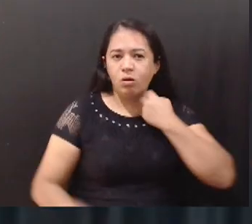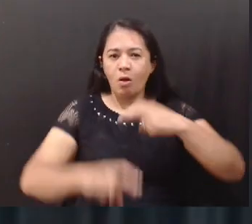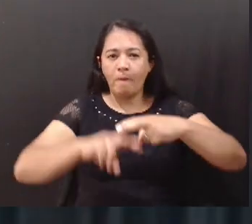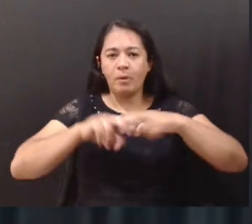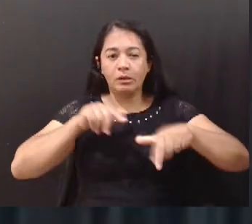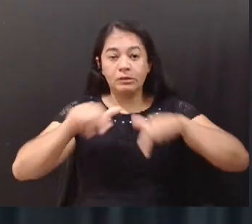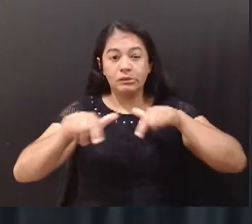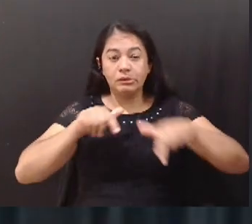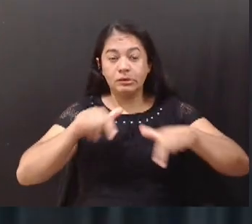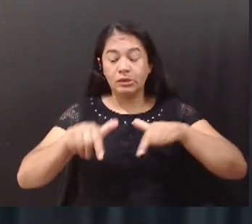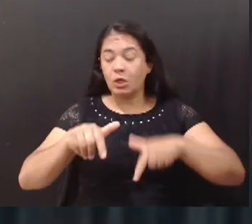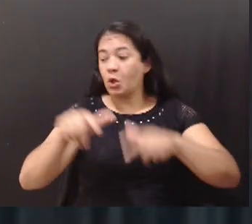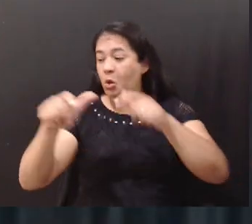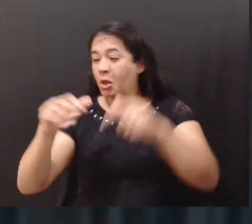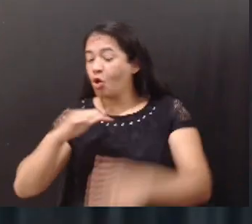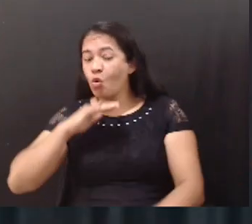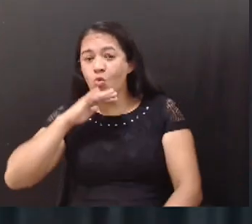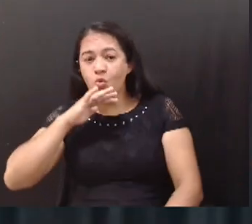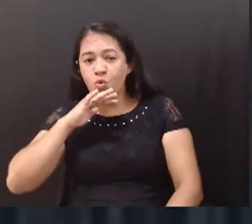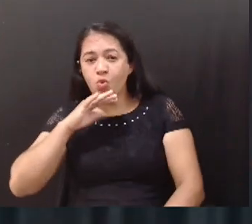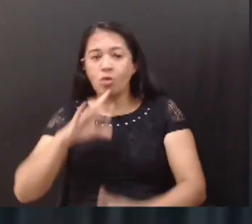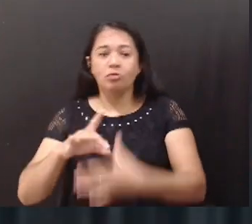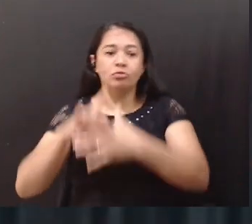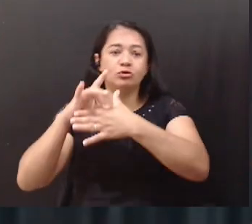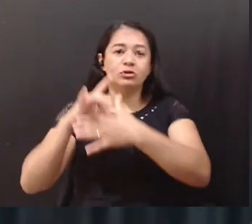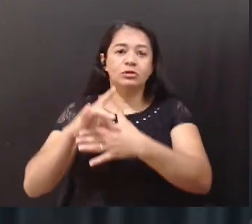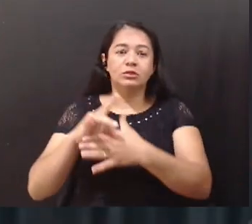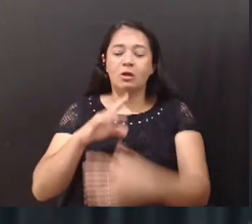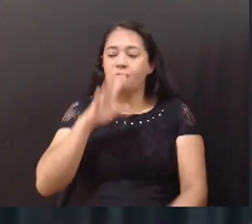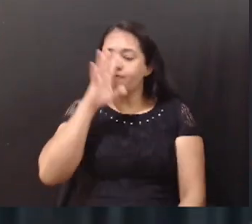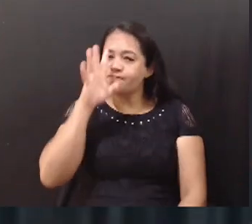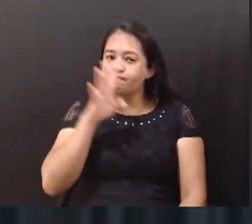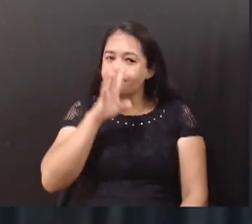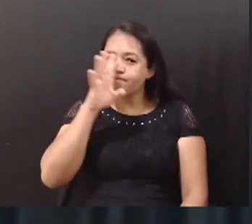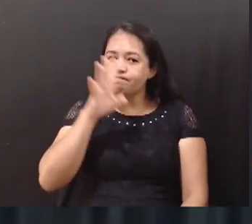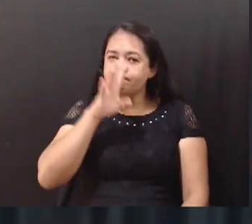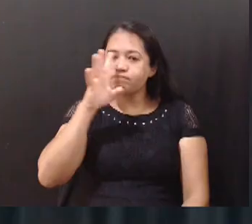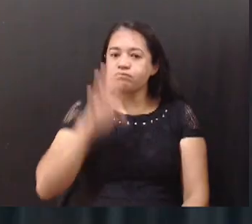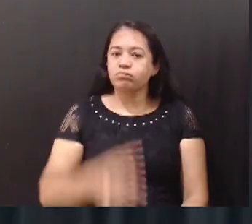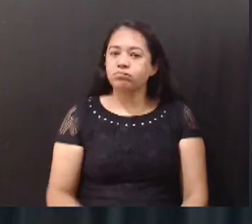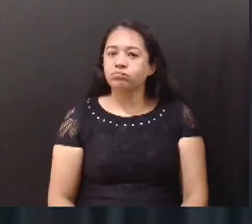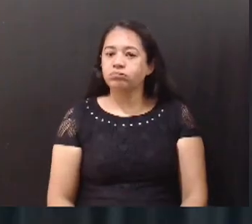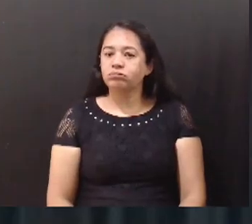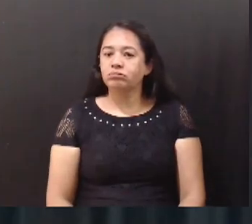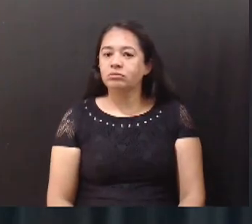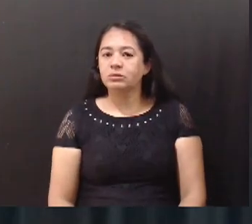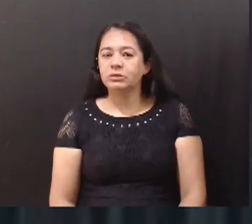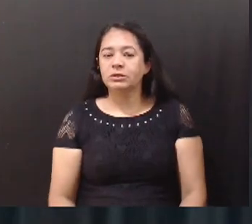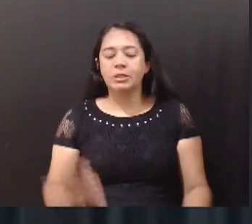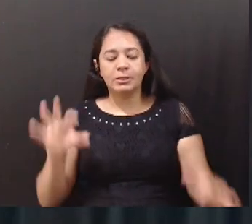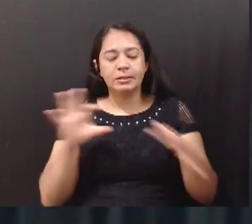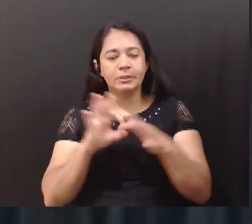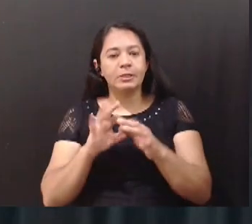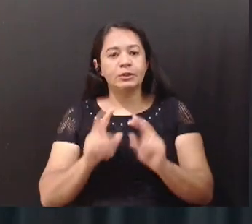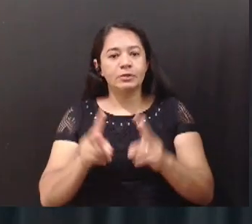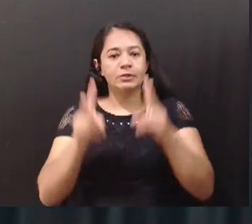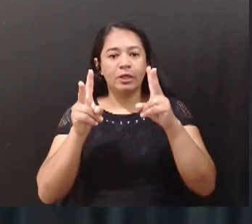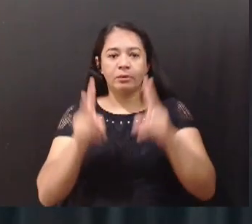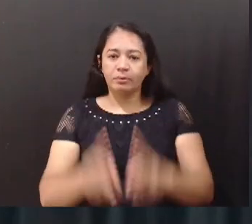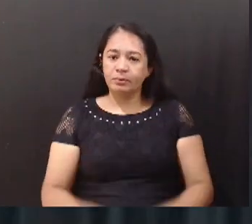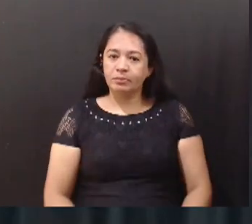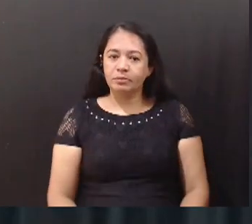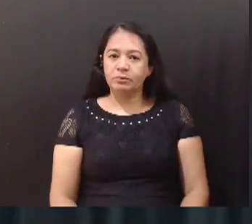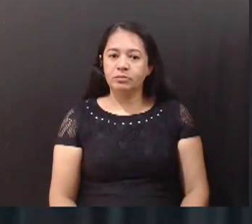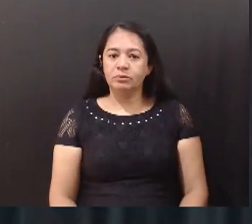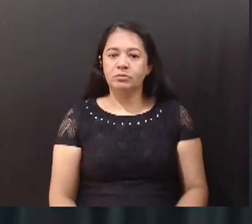ruim, o chefe, sei lá, o chefe é abusivo, etc., que está com esse sistema de ameaça ligado o tempo inteiro. E aí a gente pula